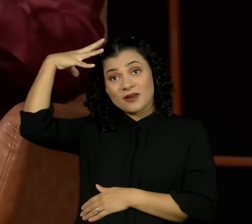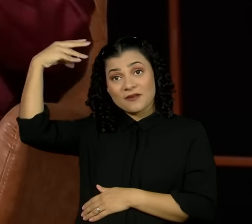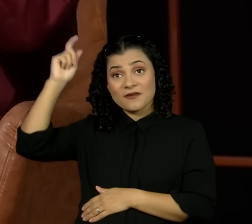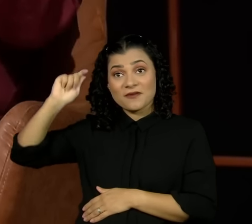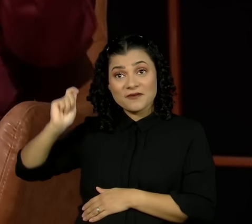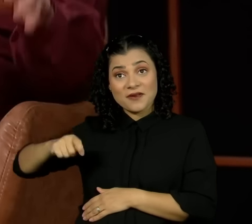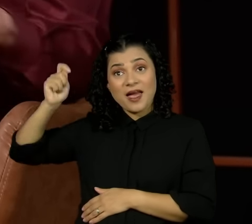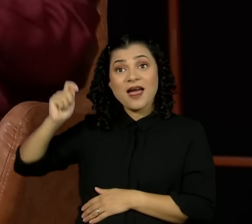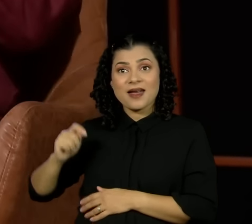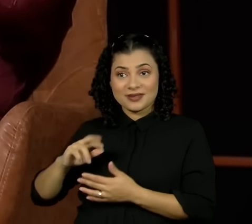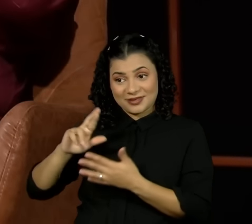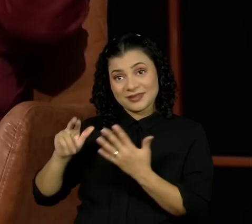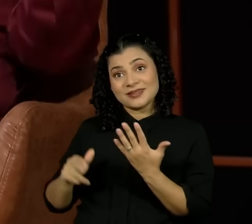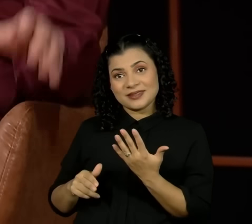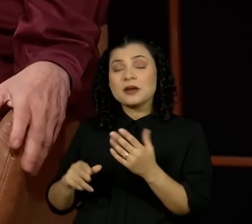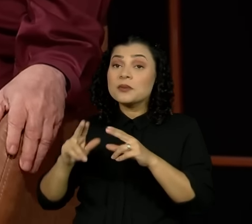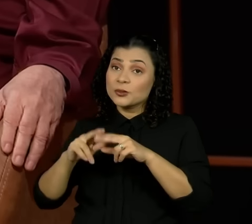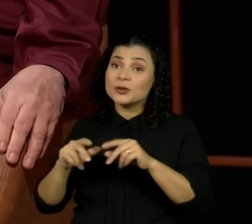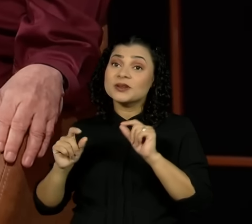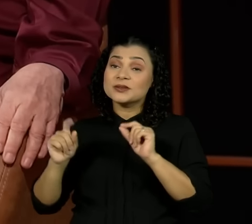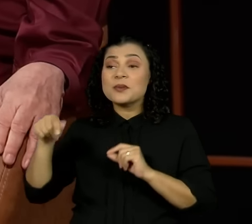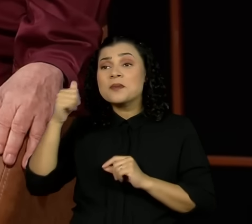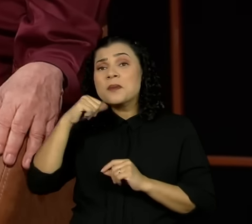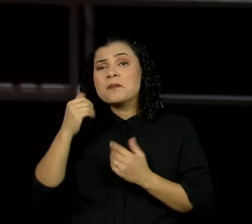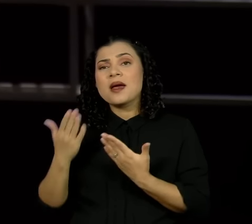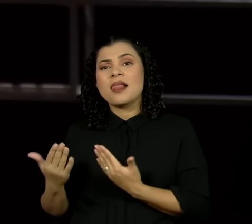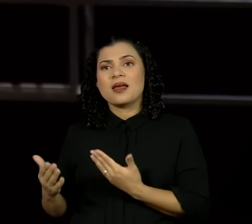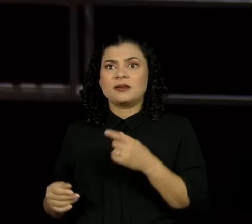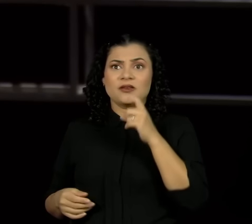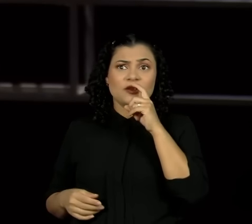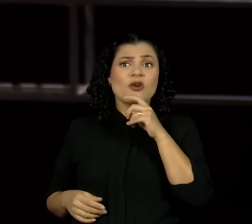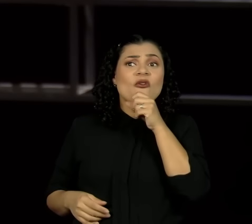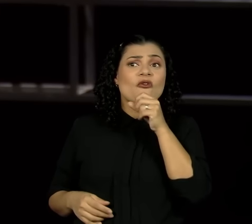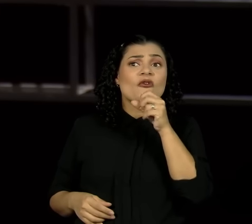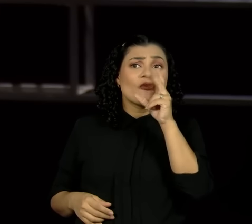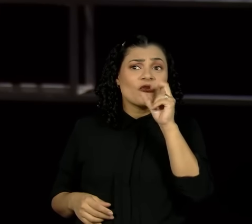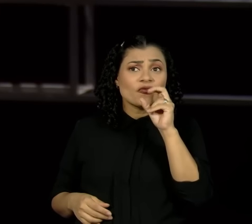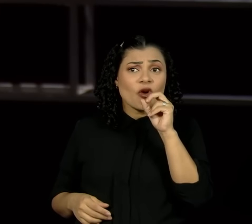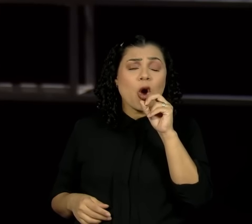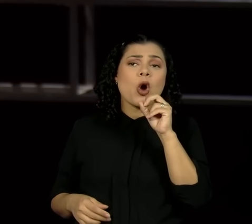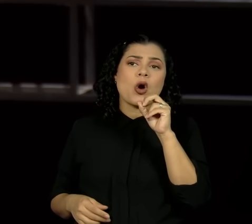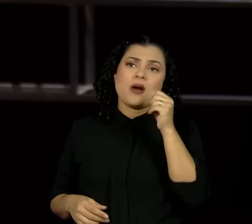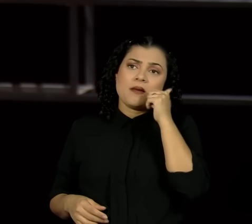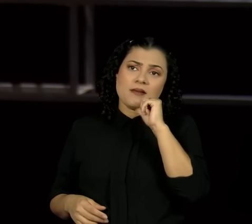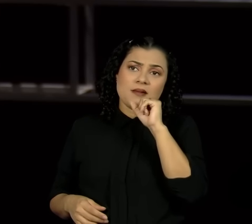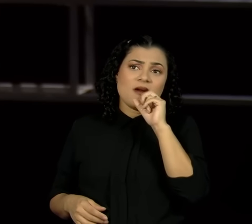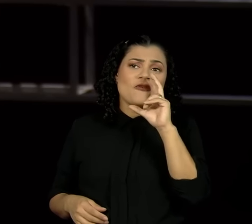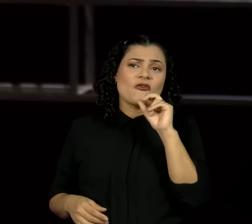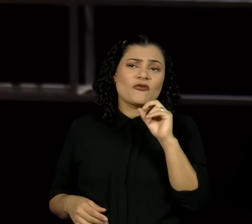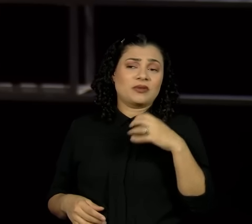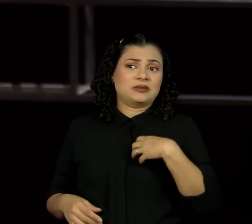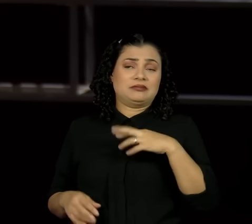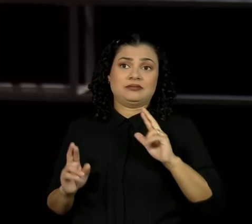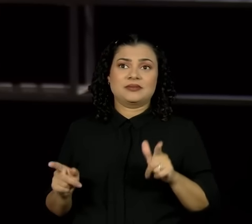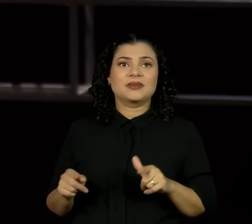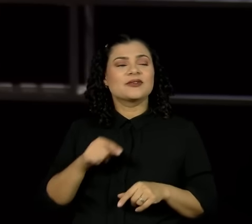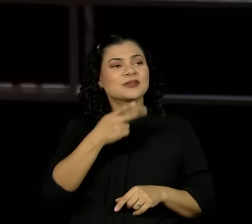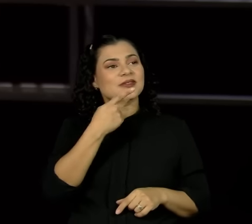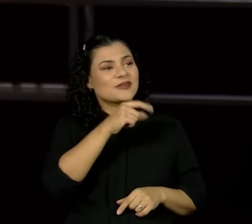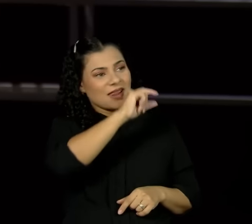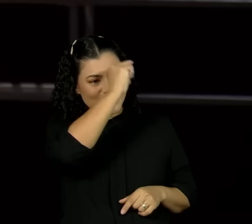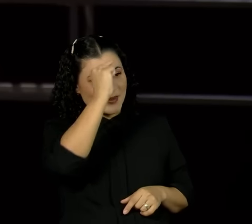também daquele imaginário, aquela coisa toda. Agora, só de ver a forma como você fala Monteiro Lobato, a